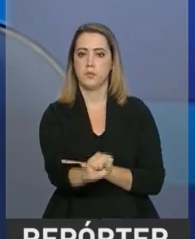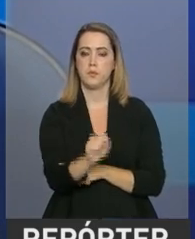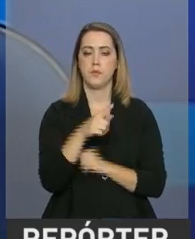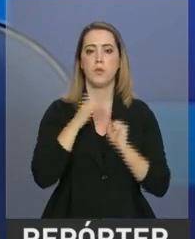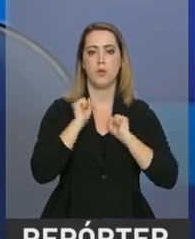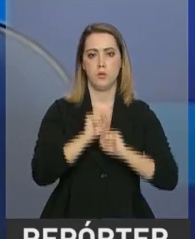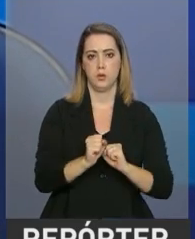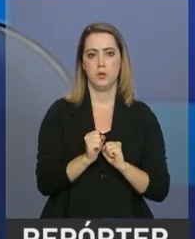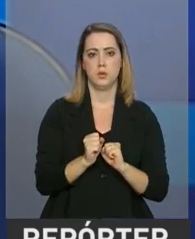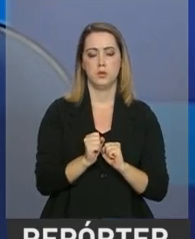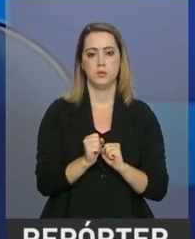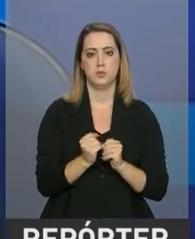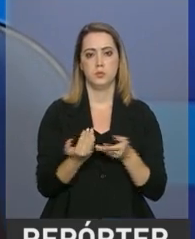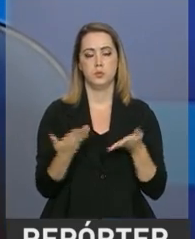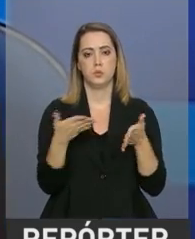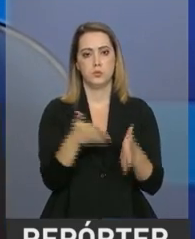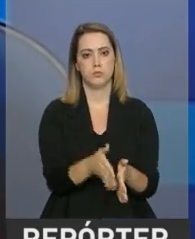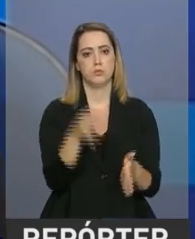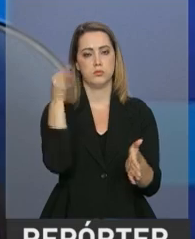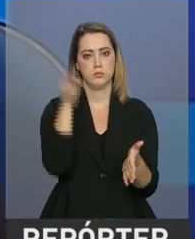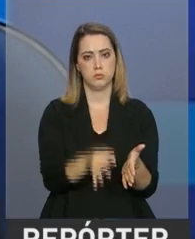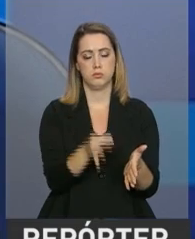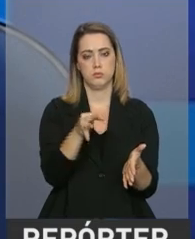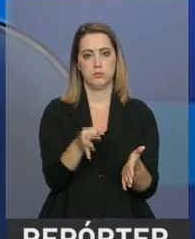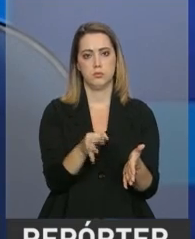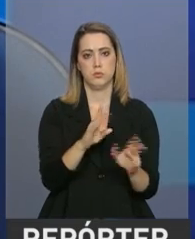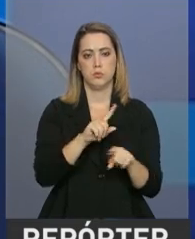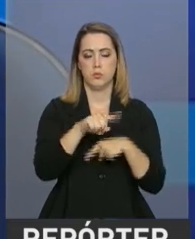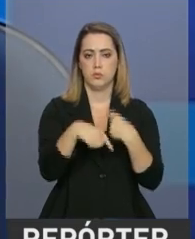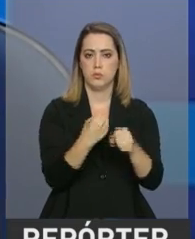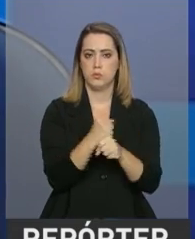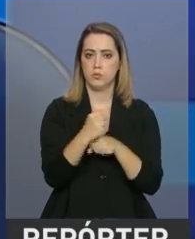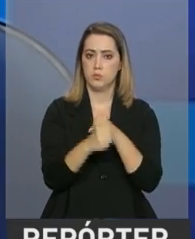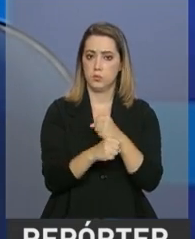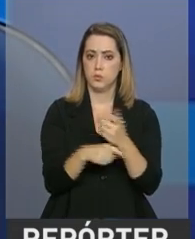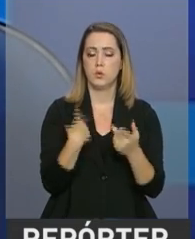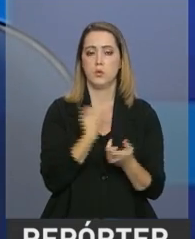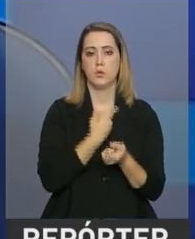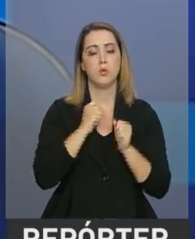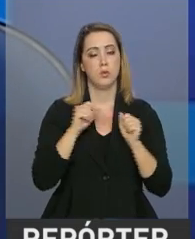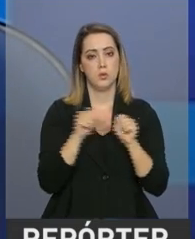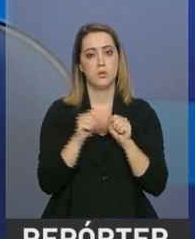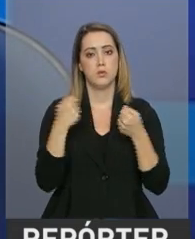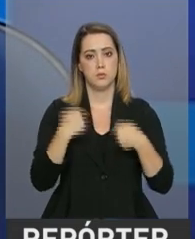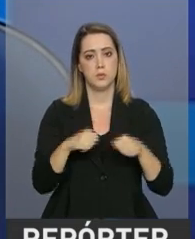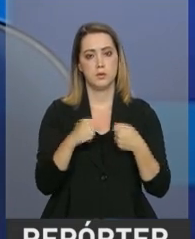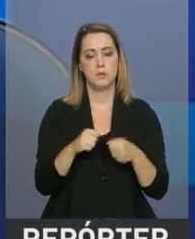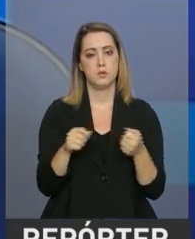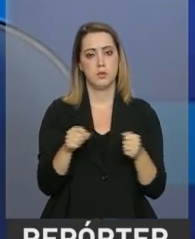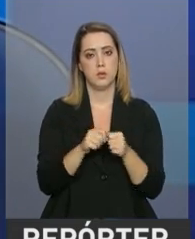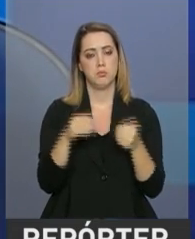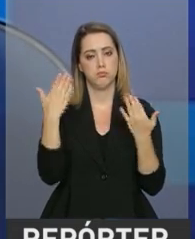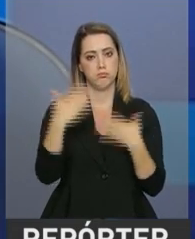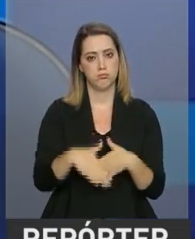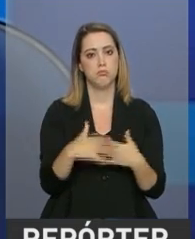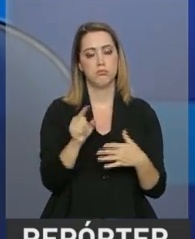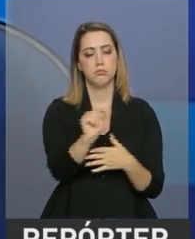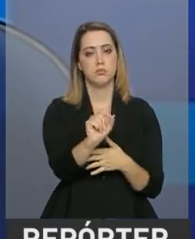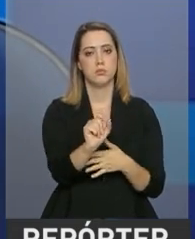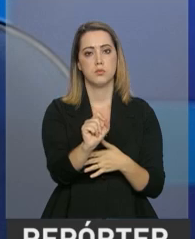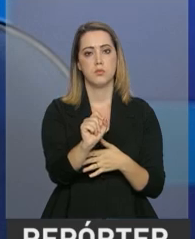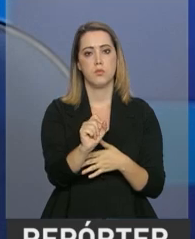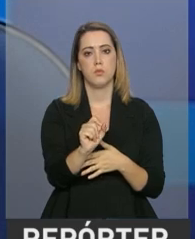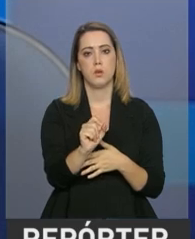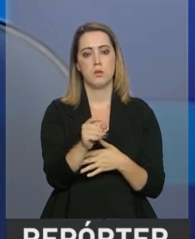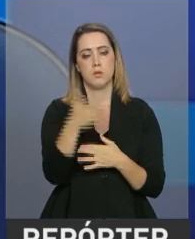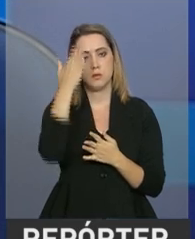que pudermos pôr em prática no próximo ano, nós vamos fazê-lo, considerando o fato de que